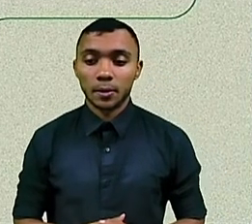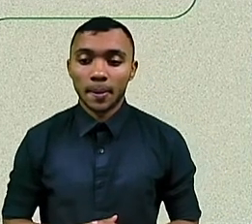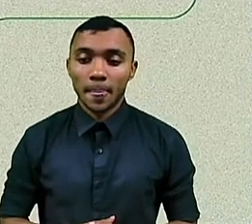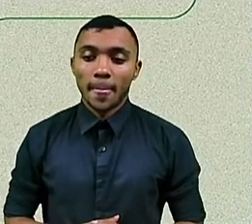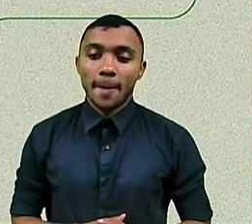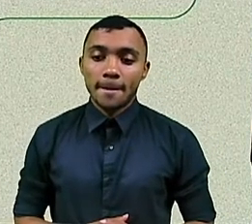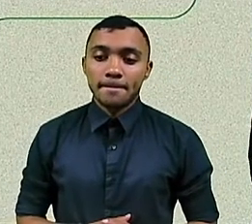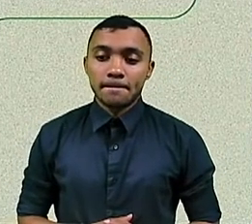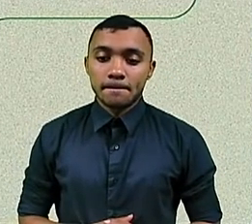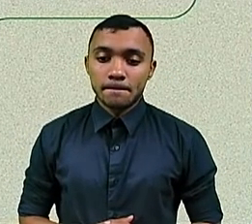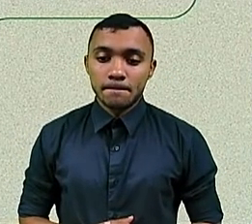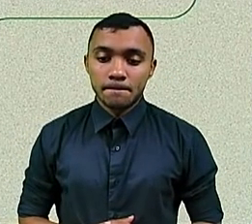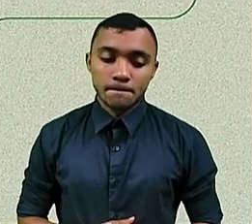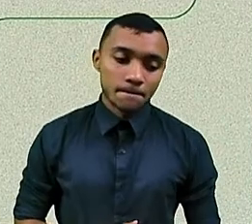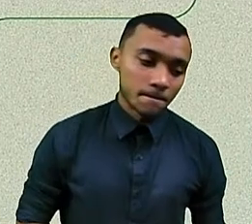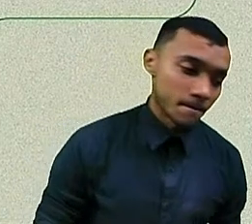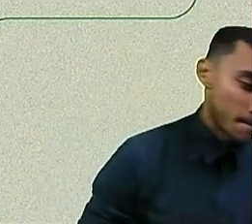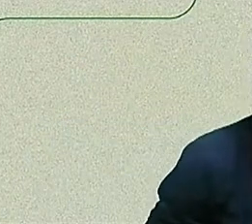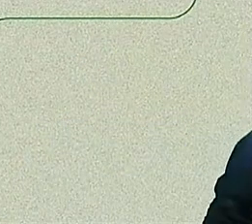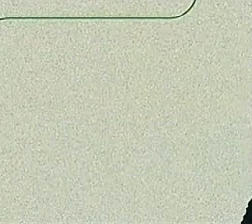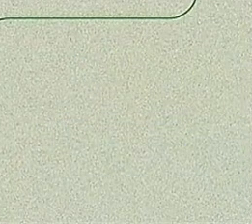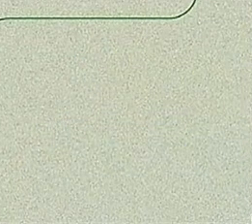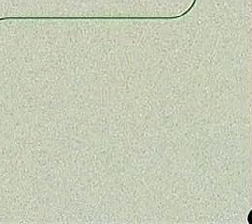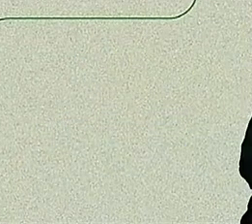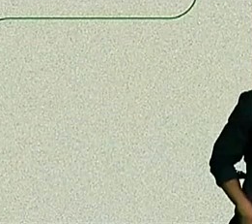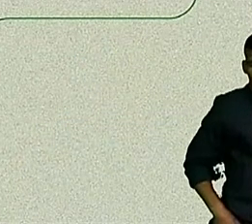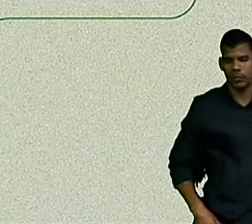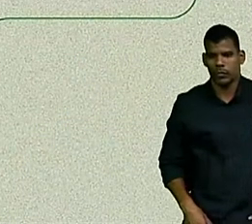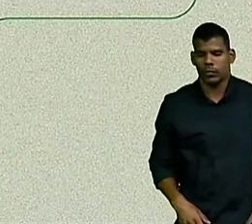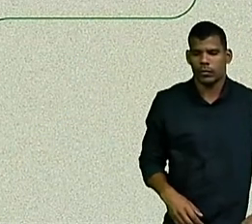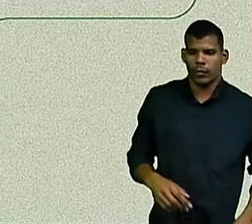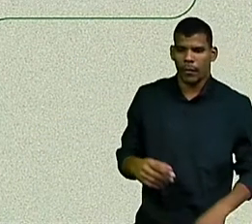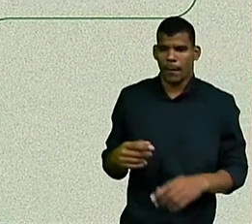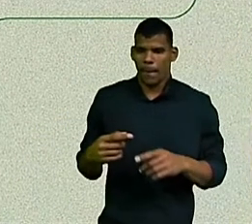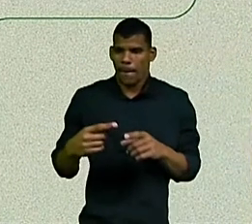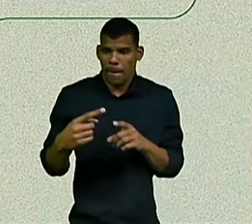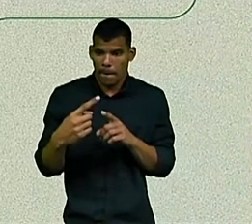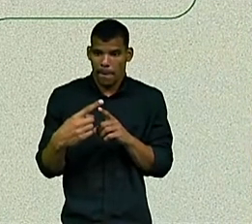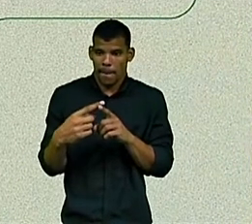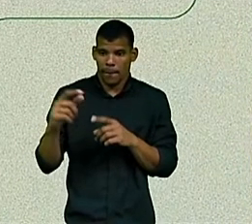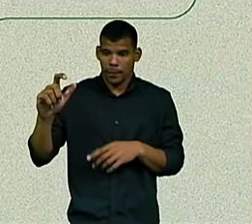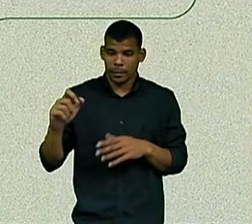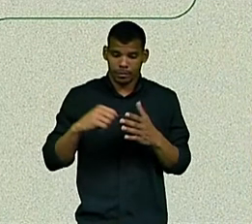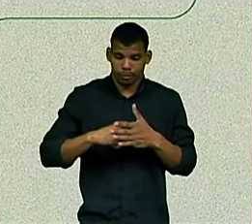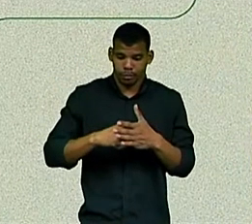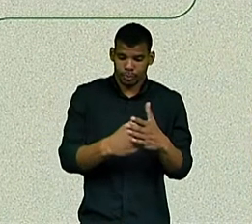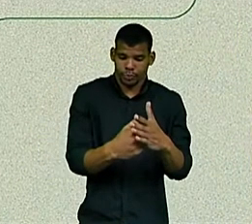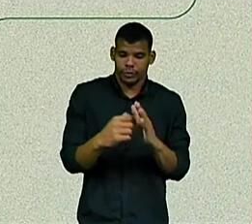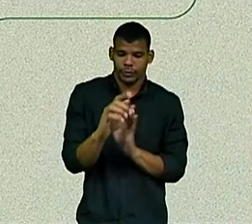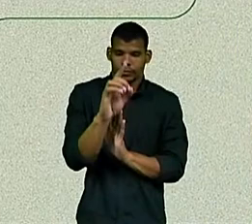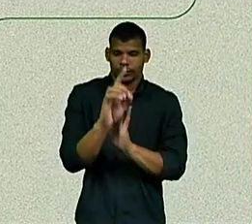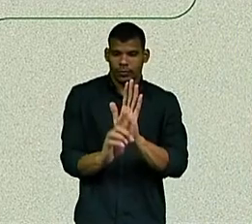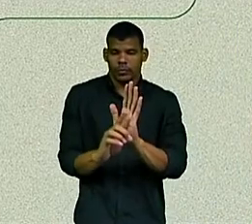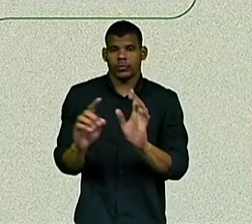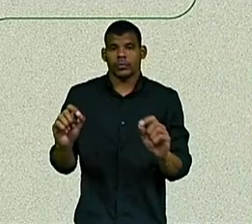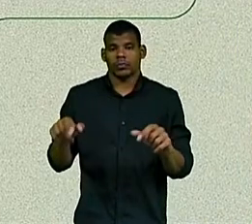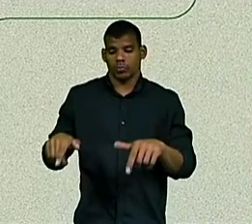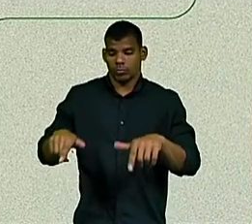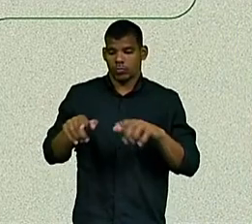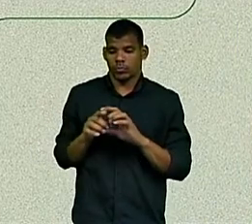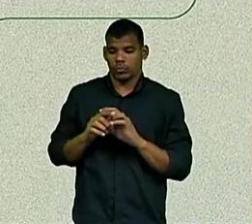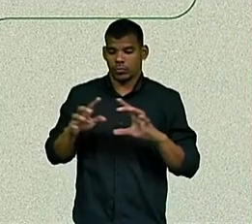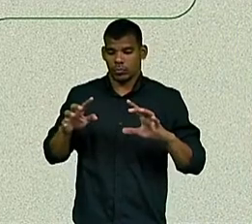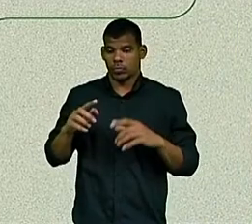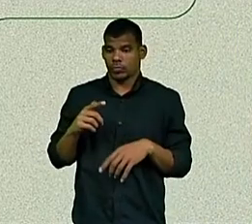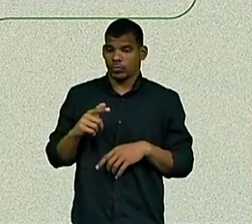suspende direitos primordiais como por exemplo direitos né o direito de você